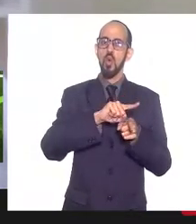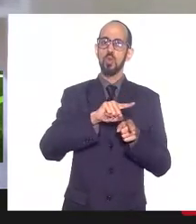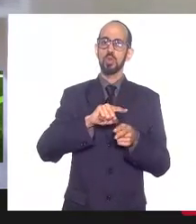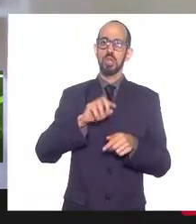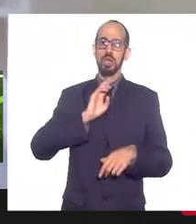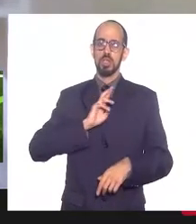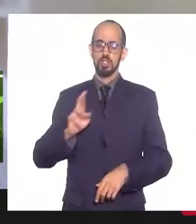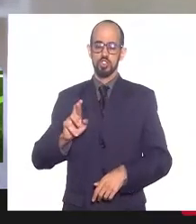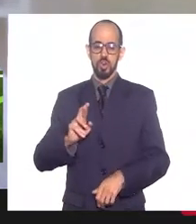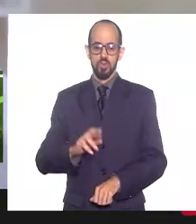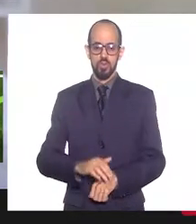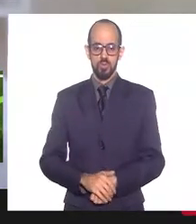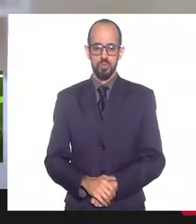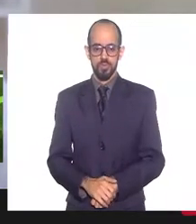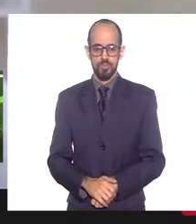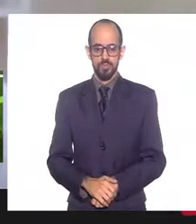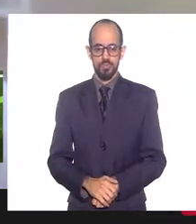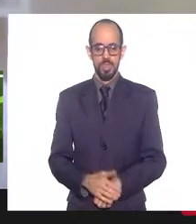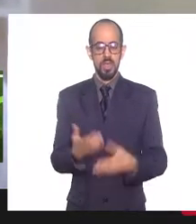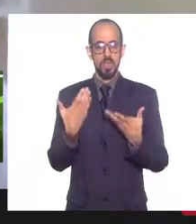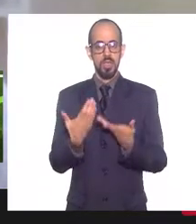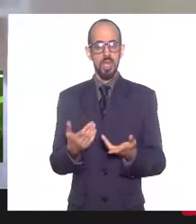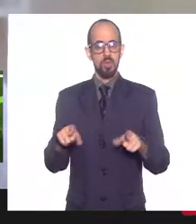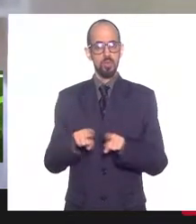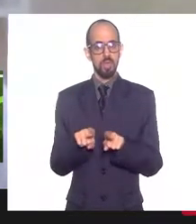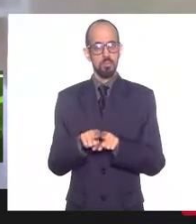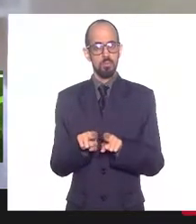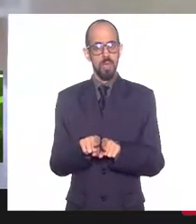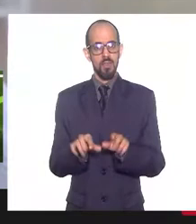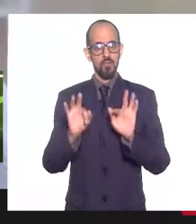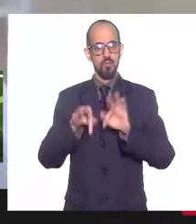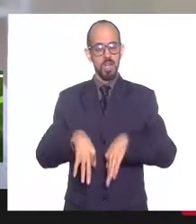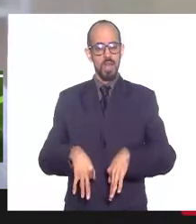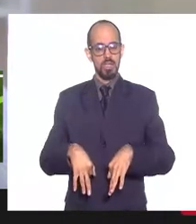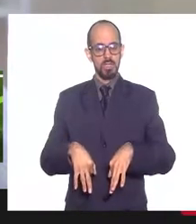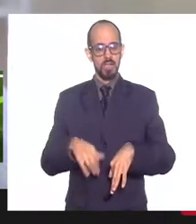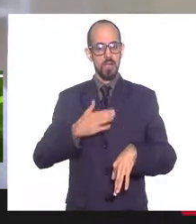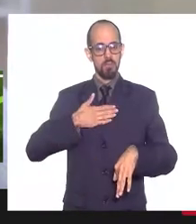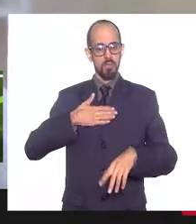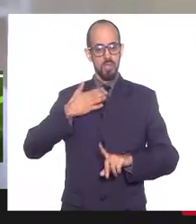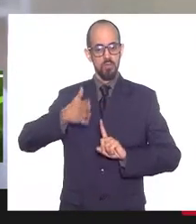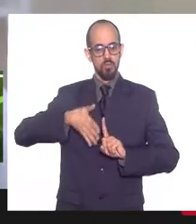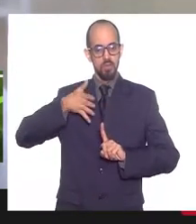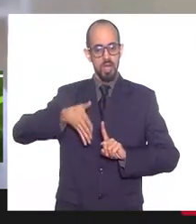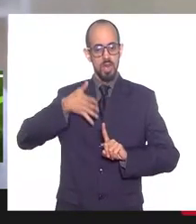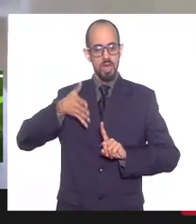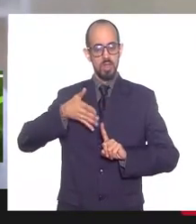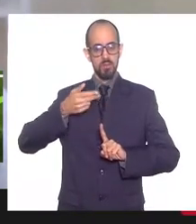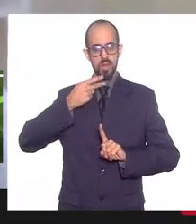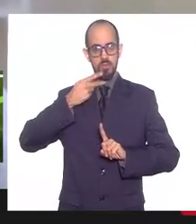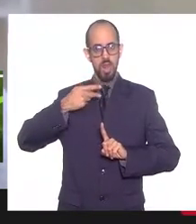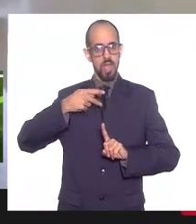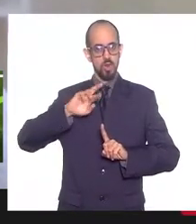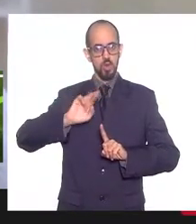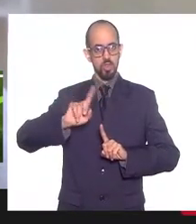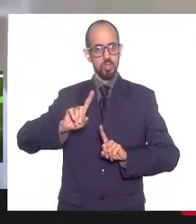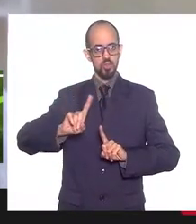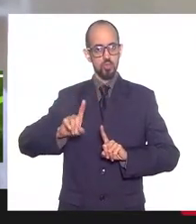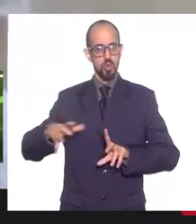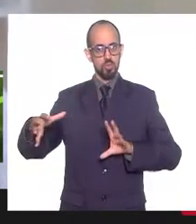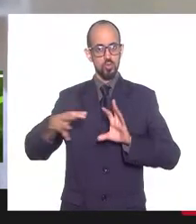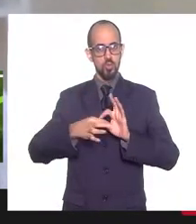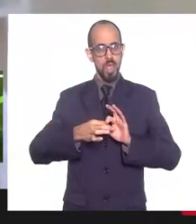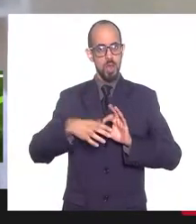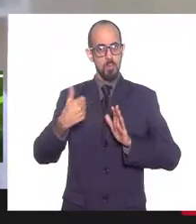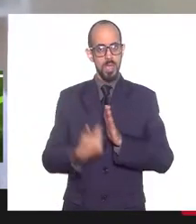religiosa. Quero, enfim, finalizar minha fala mencionando que não somos elos perdidos. Somos